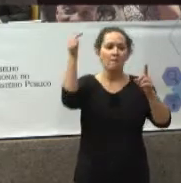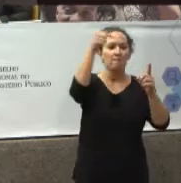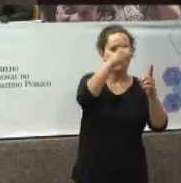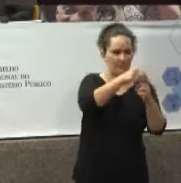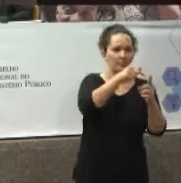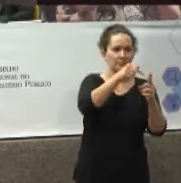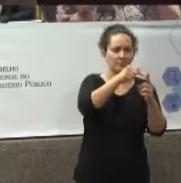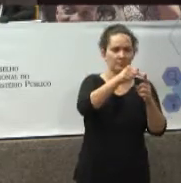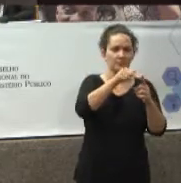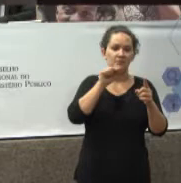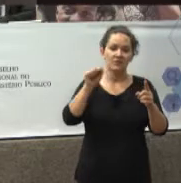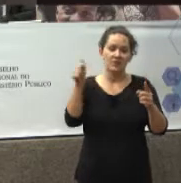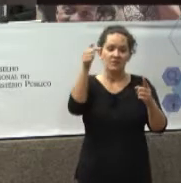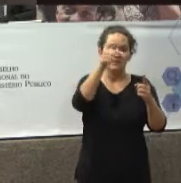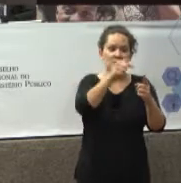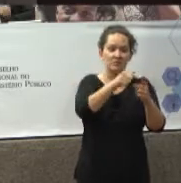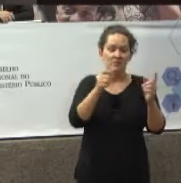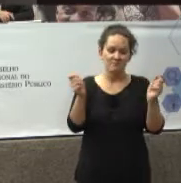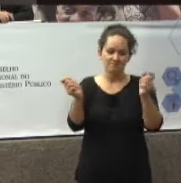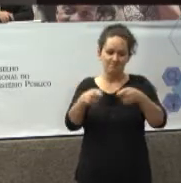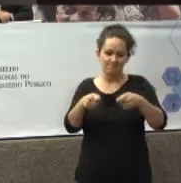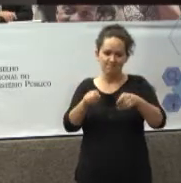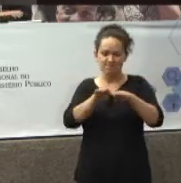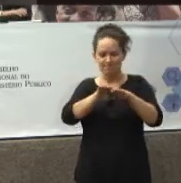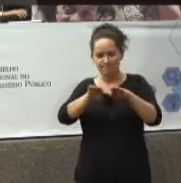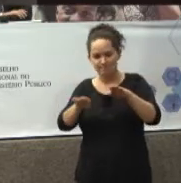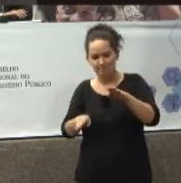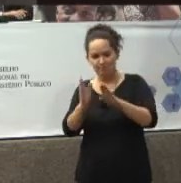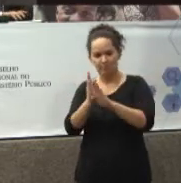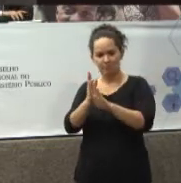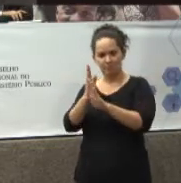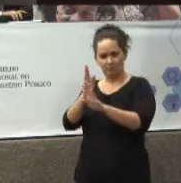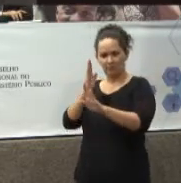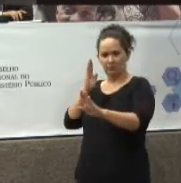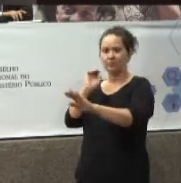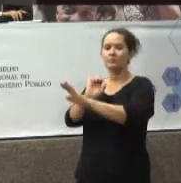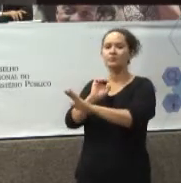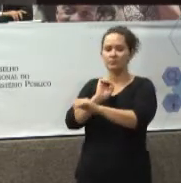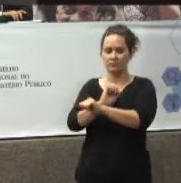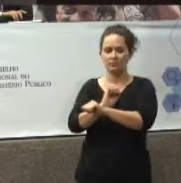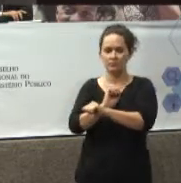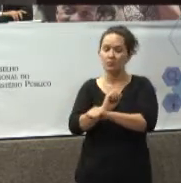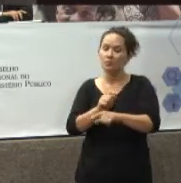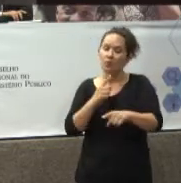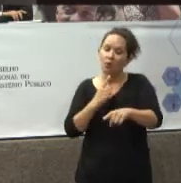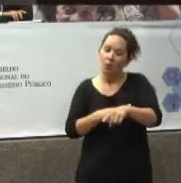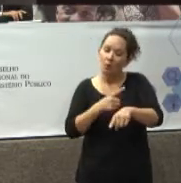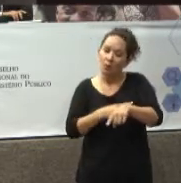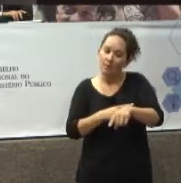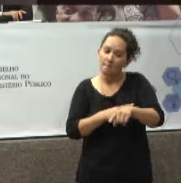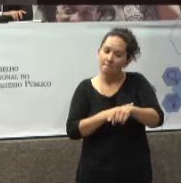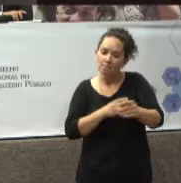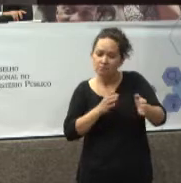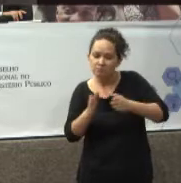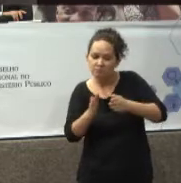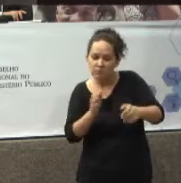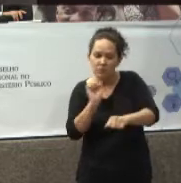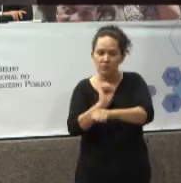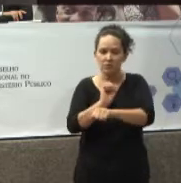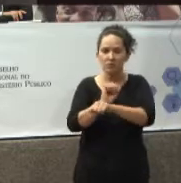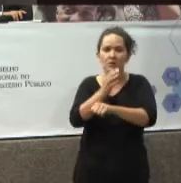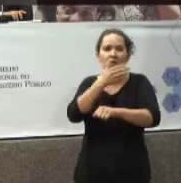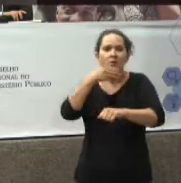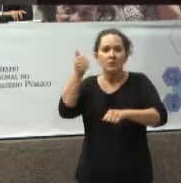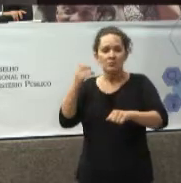que eles sejam capazes de reduzir as listas de espera em si o tempo médio de espera a melhoria do estado de saúde